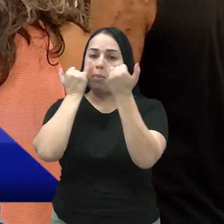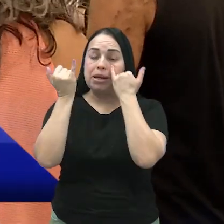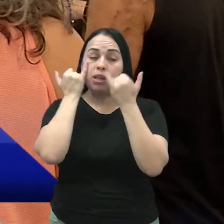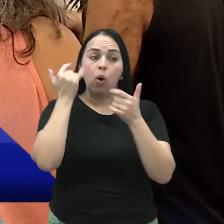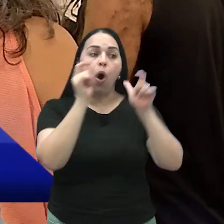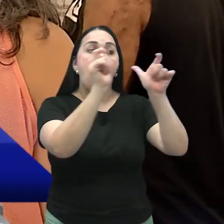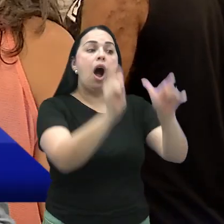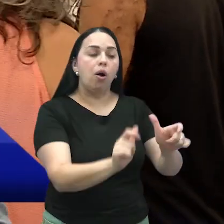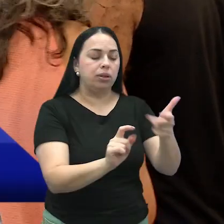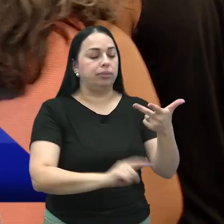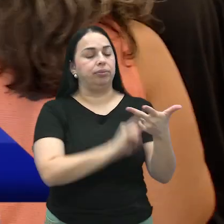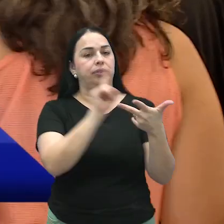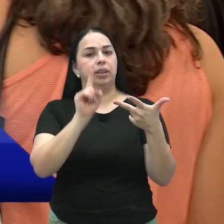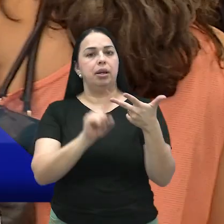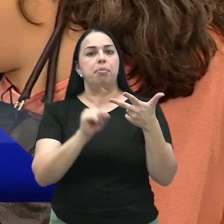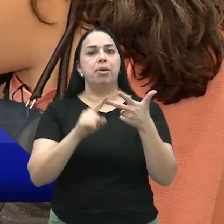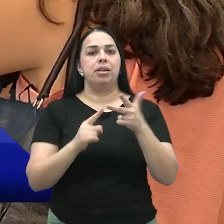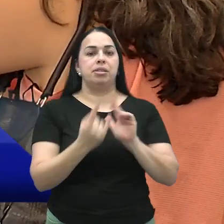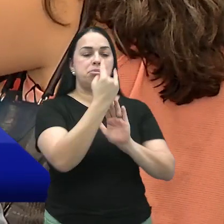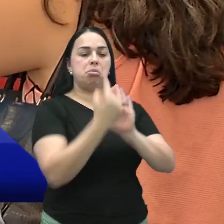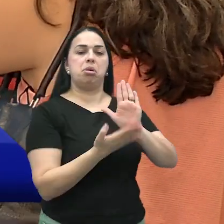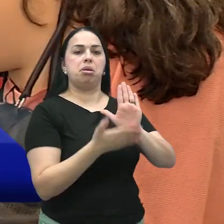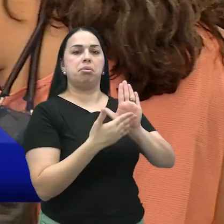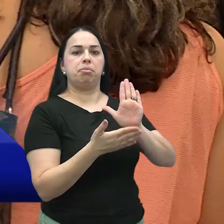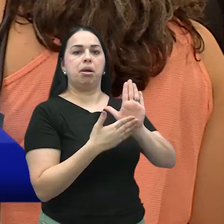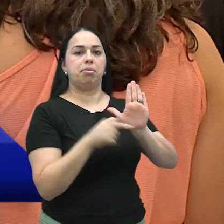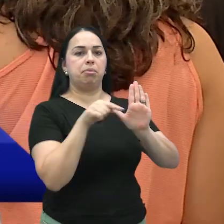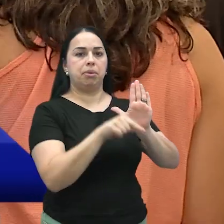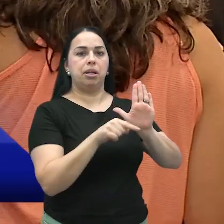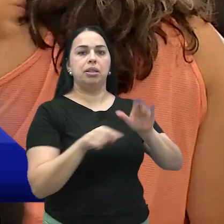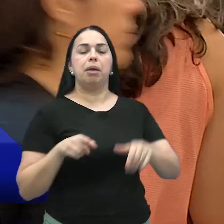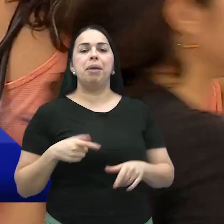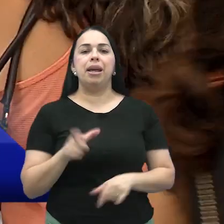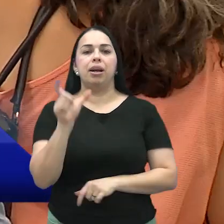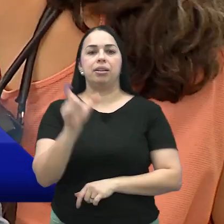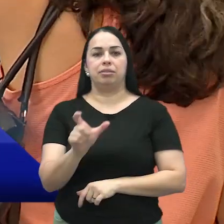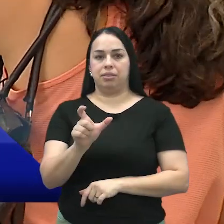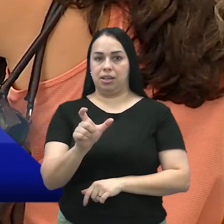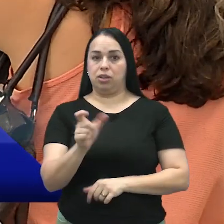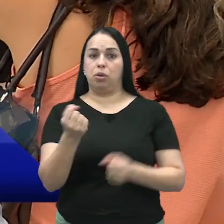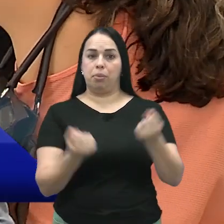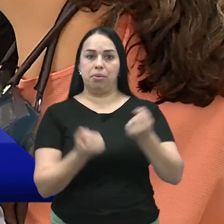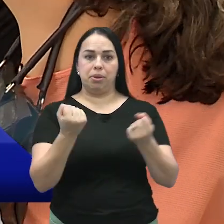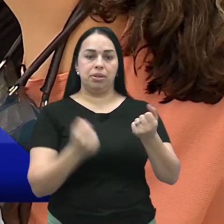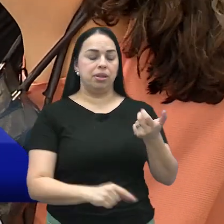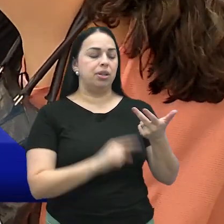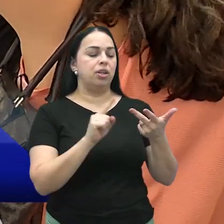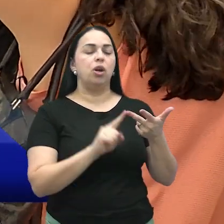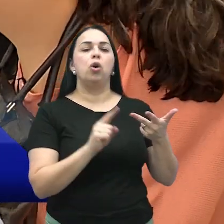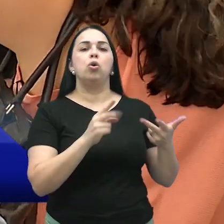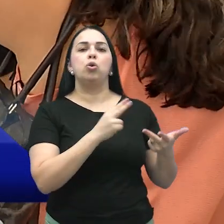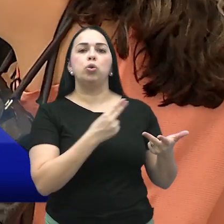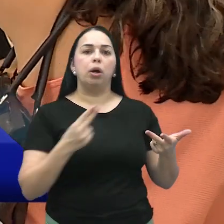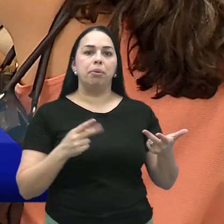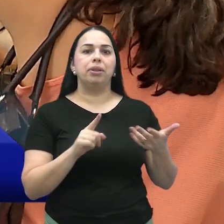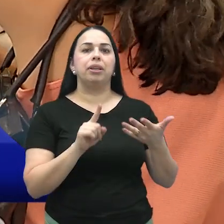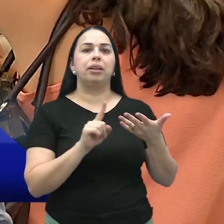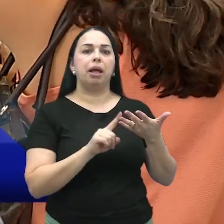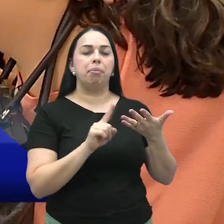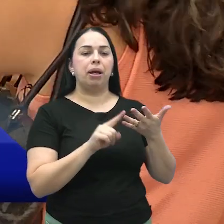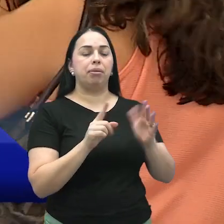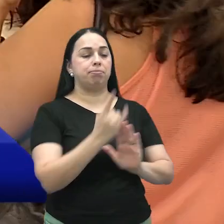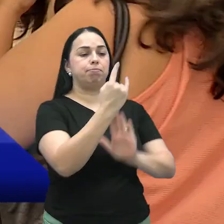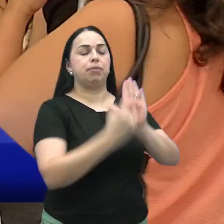Em seguida, precisa apresentar o registro do automóvel em seu nome e o sinal verde da autarquia